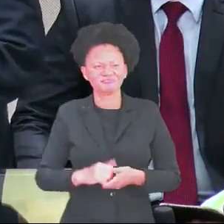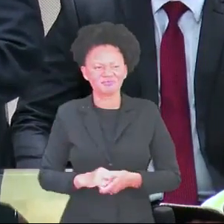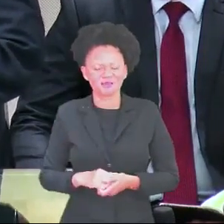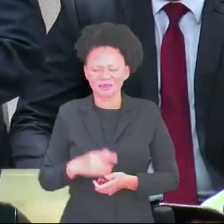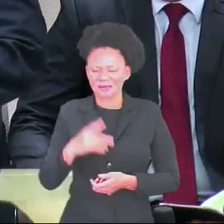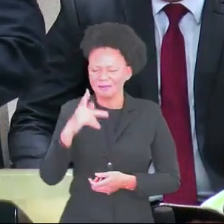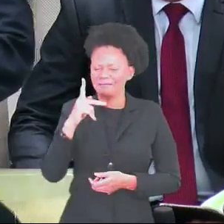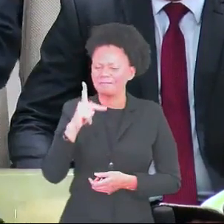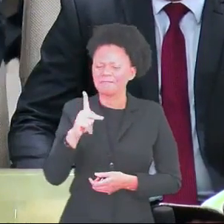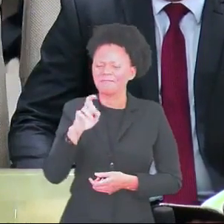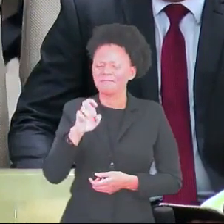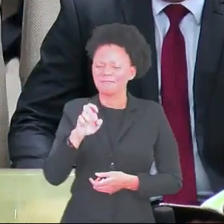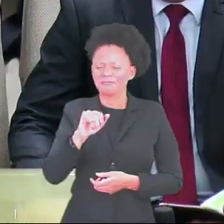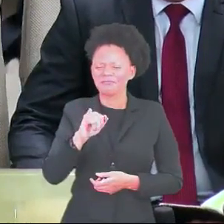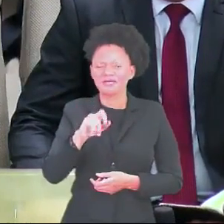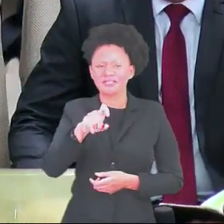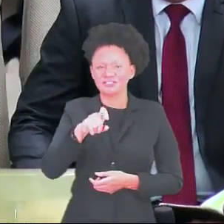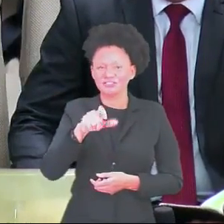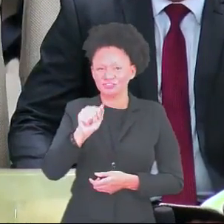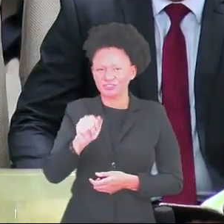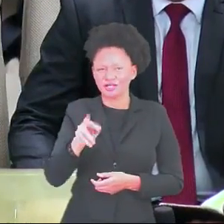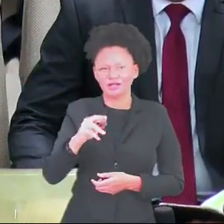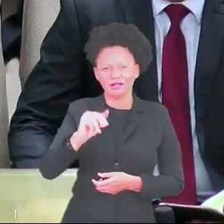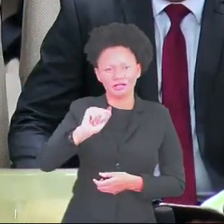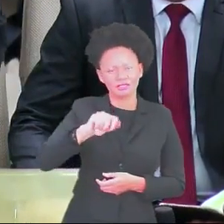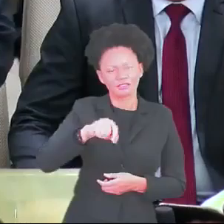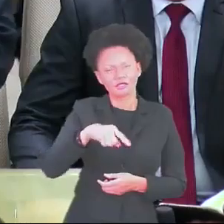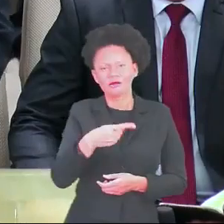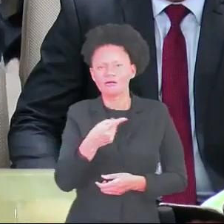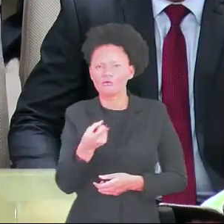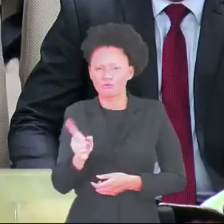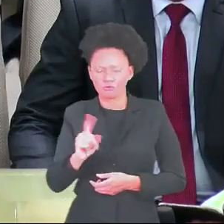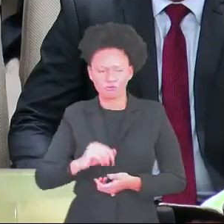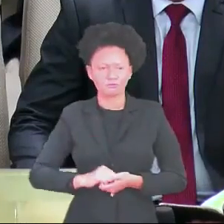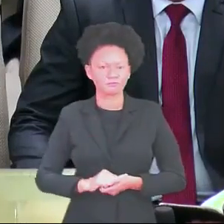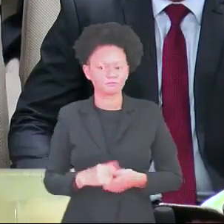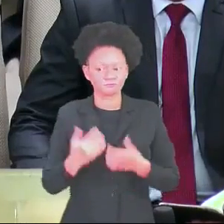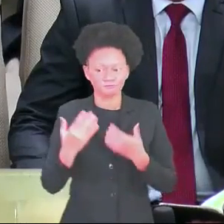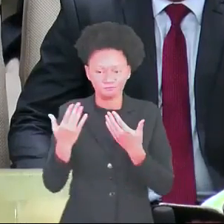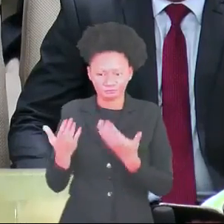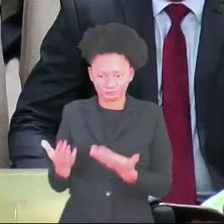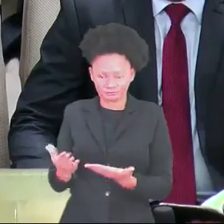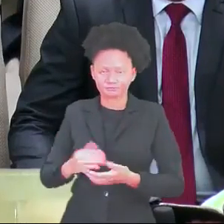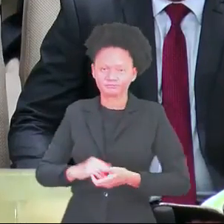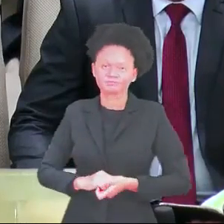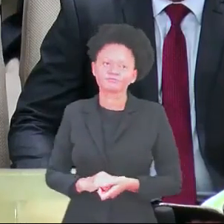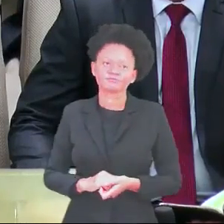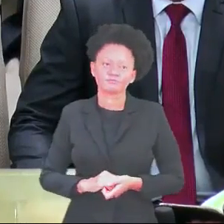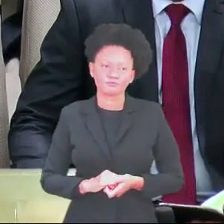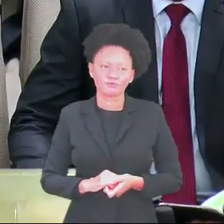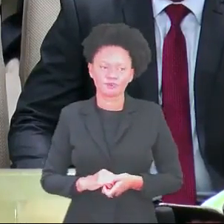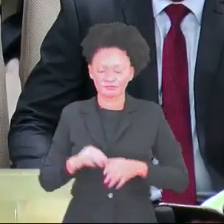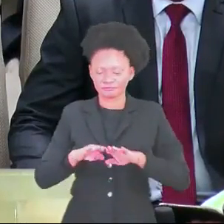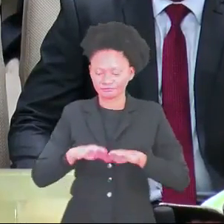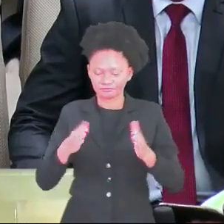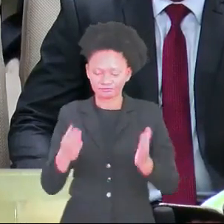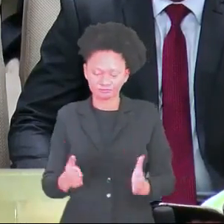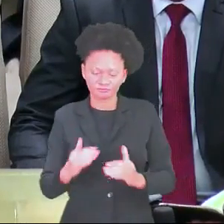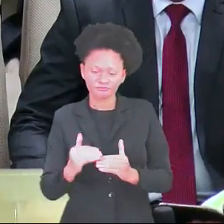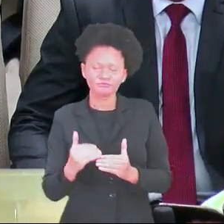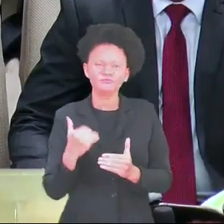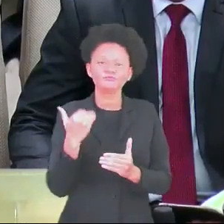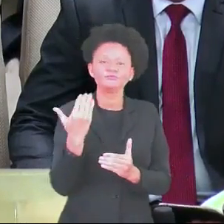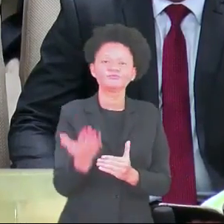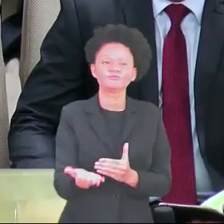Peixarão, é assim? Peixarão. E nós ficamos na mesinha de fora